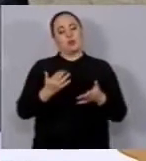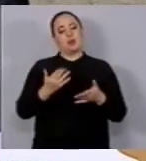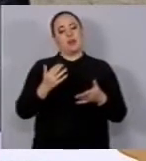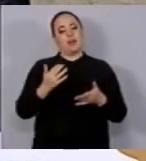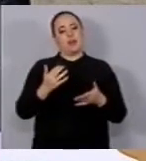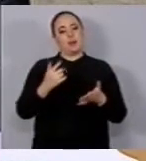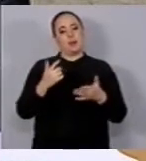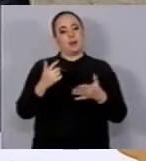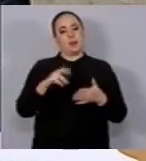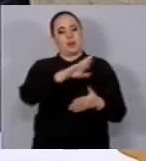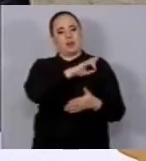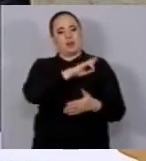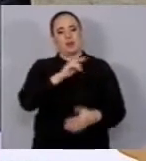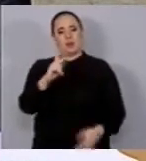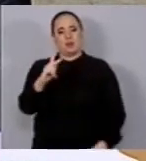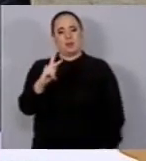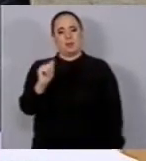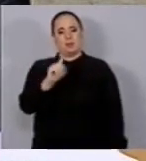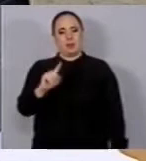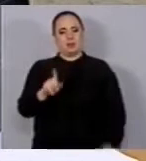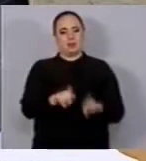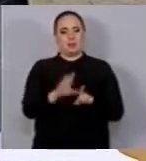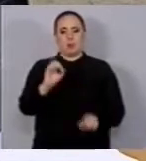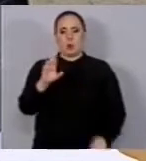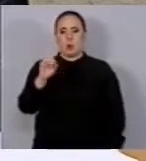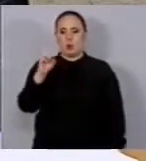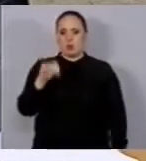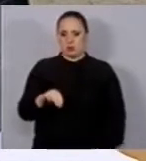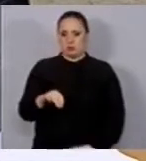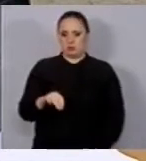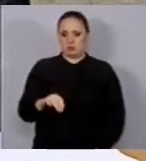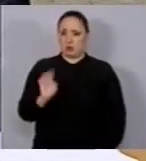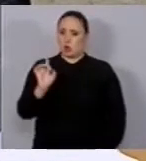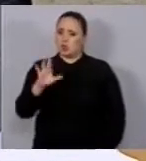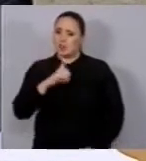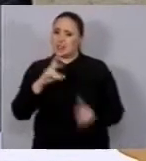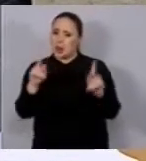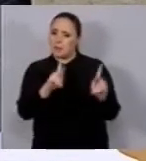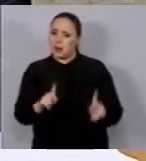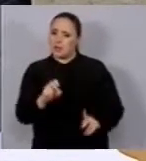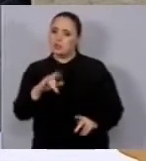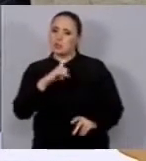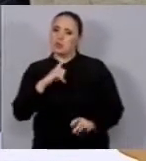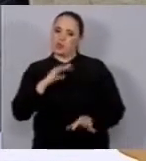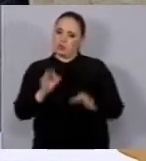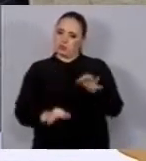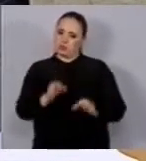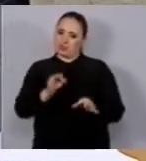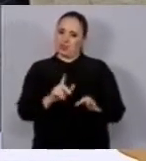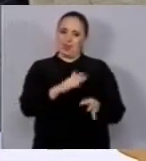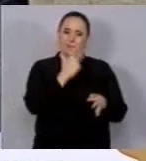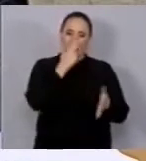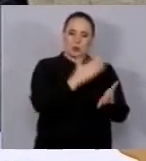paz. Não há ordem e paz onde não há justiça. Ela é o ponto de partida e de